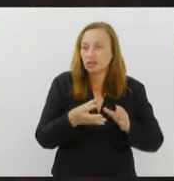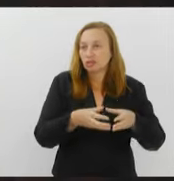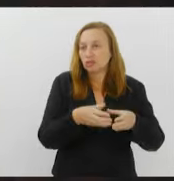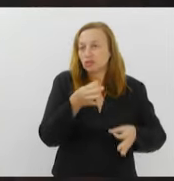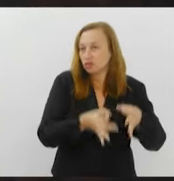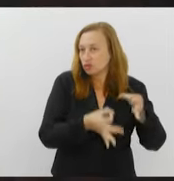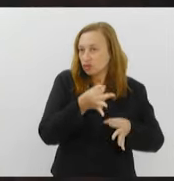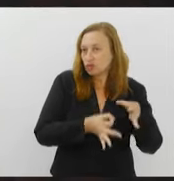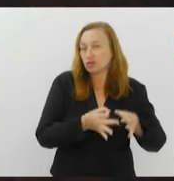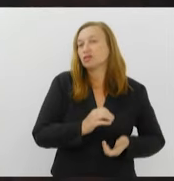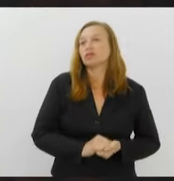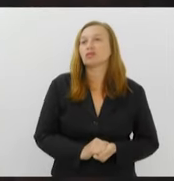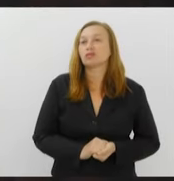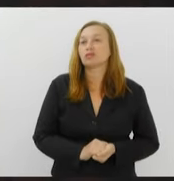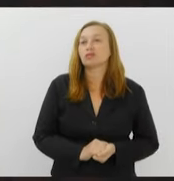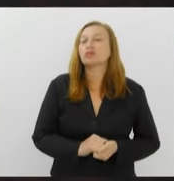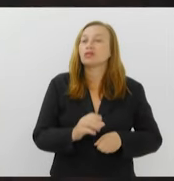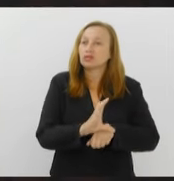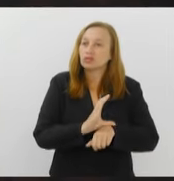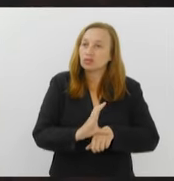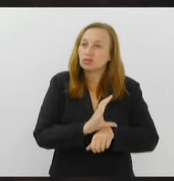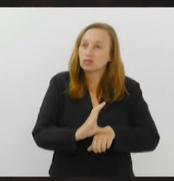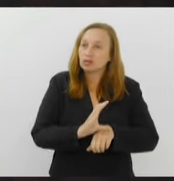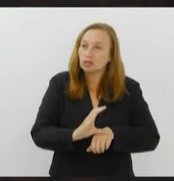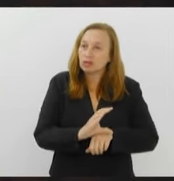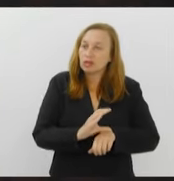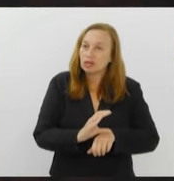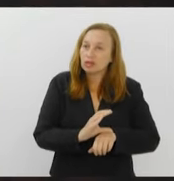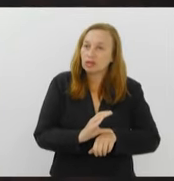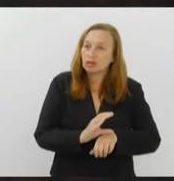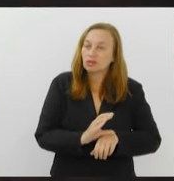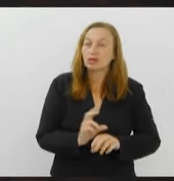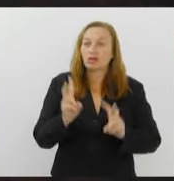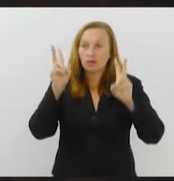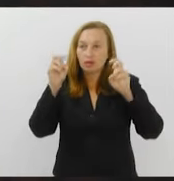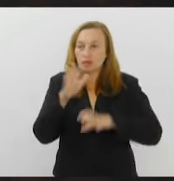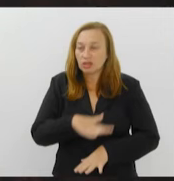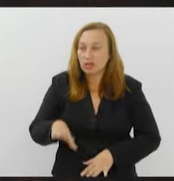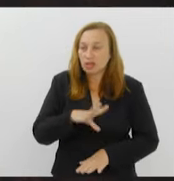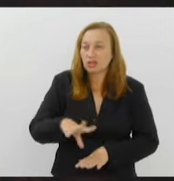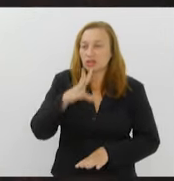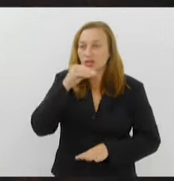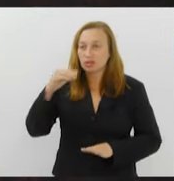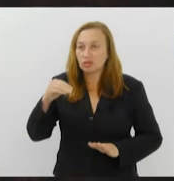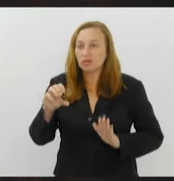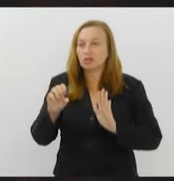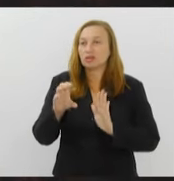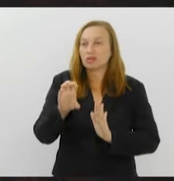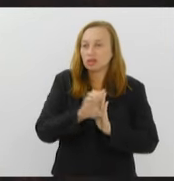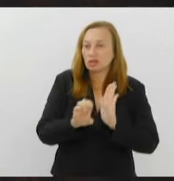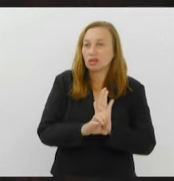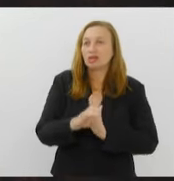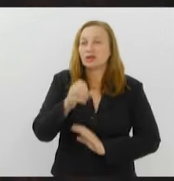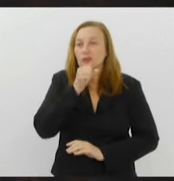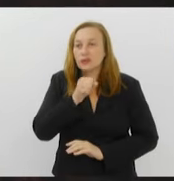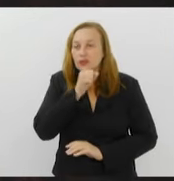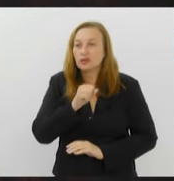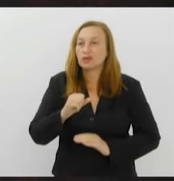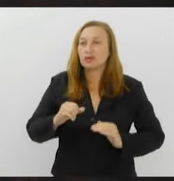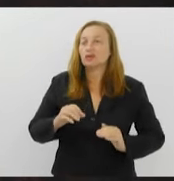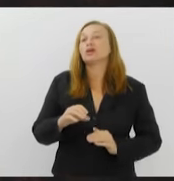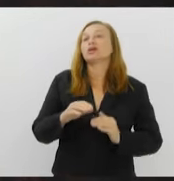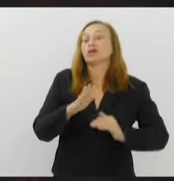e Justiça pela constitucionalidade de assuntos da criança, do adolescente e do idoso favorável, de